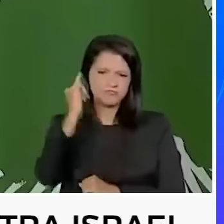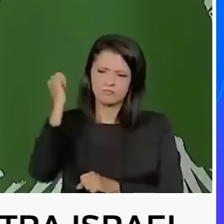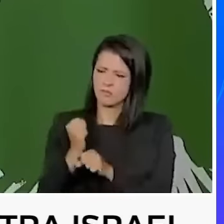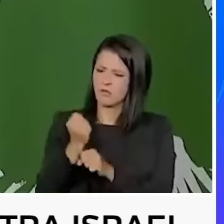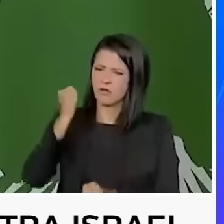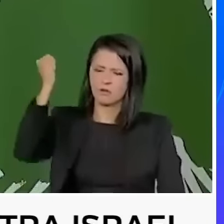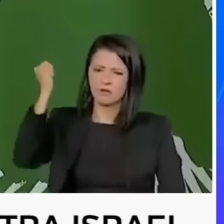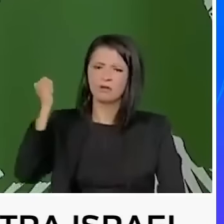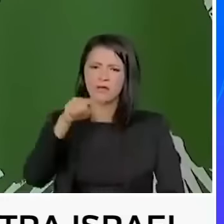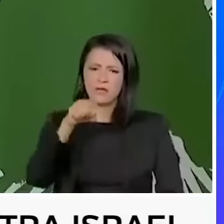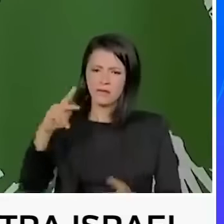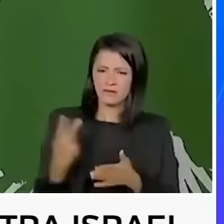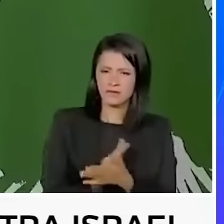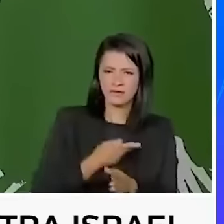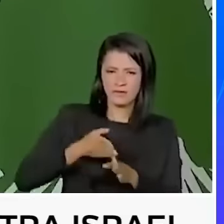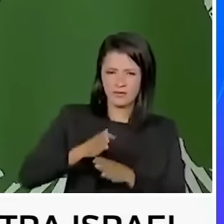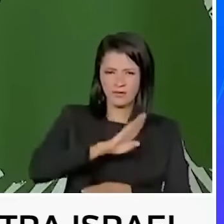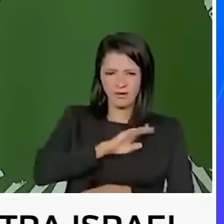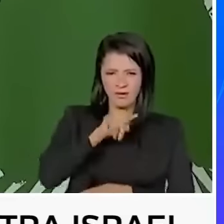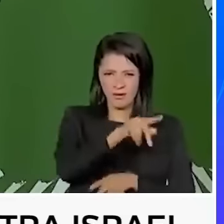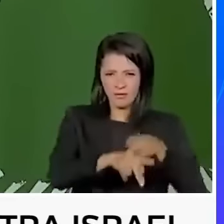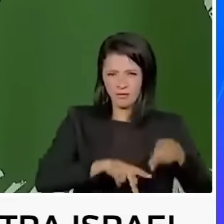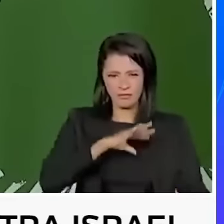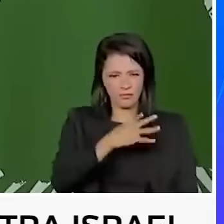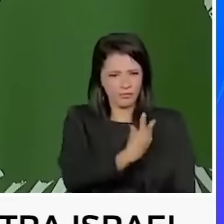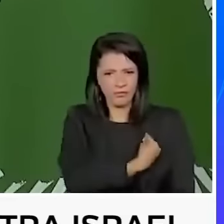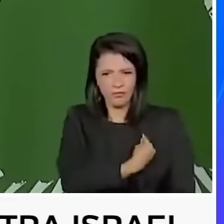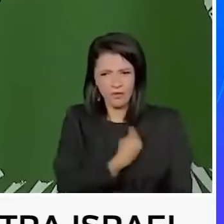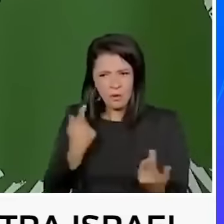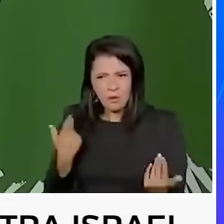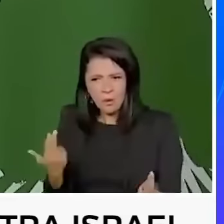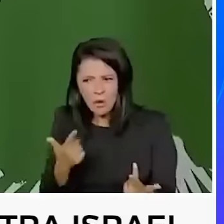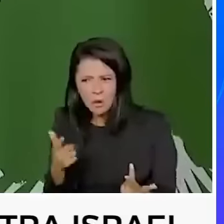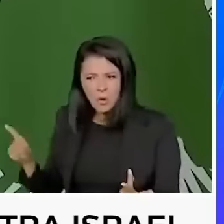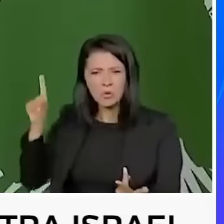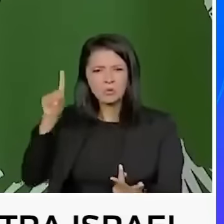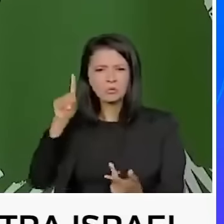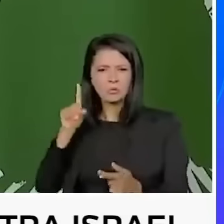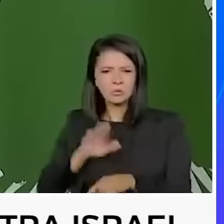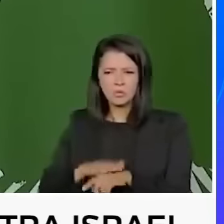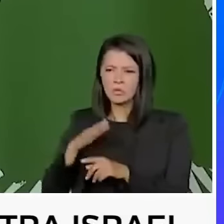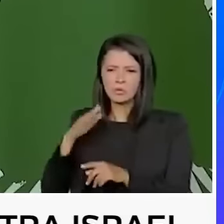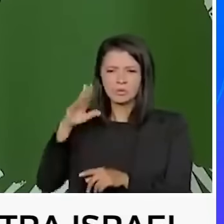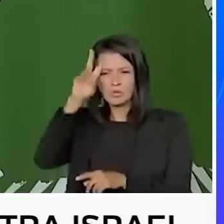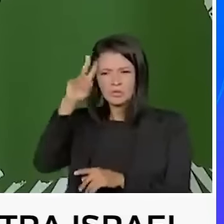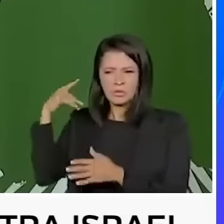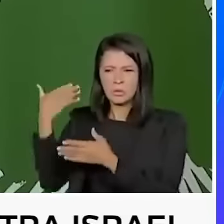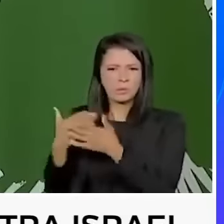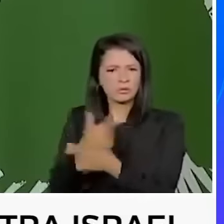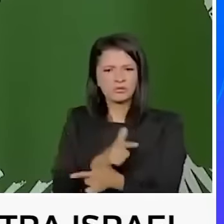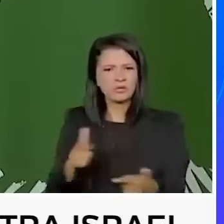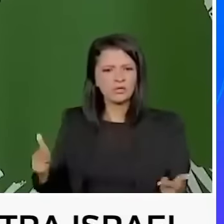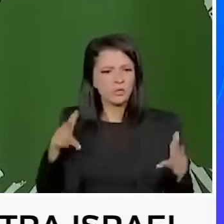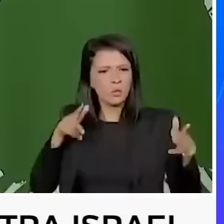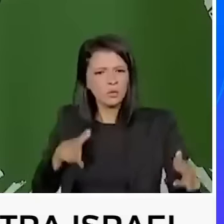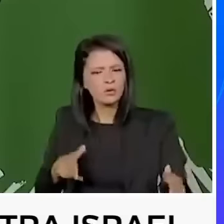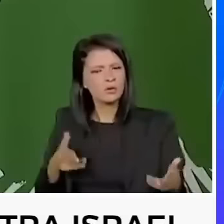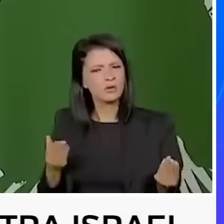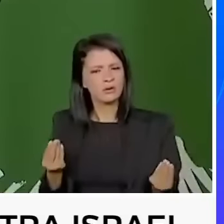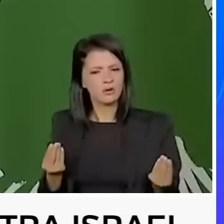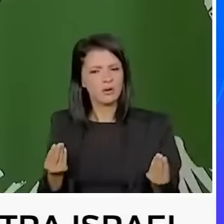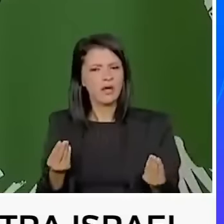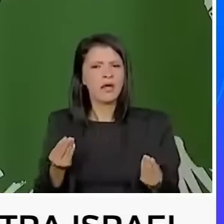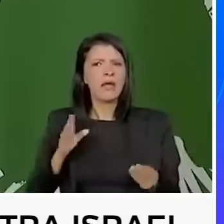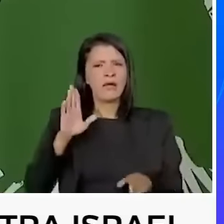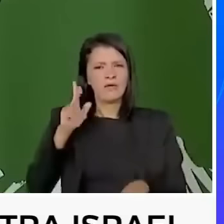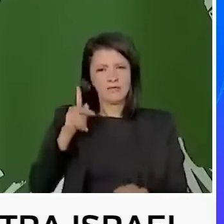participação do Brasil pro Jamil Chad pro Wall diplomatas contaram que o discurso do Brasil perante a corte pode ser o momento chave para que